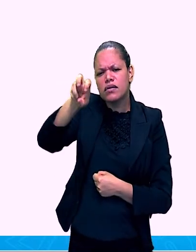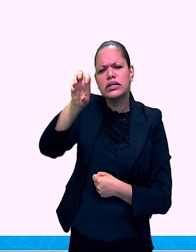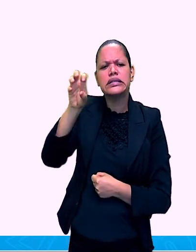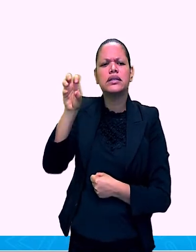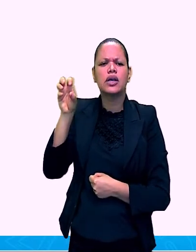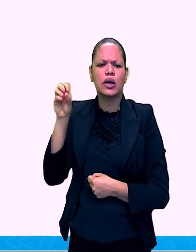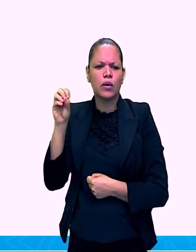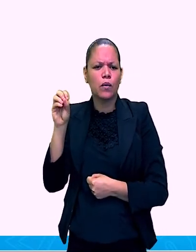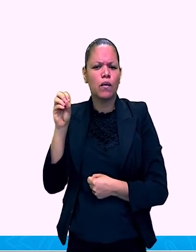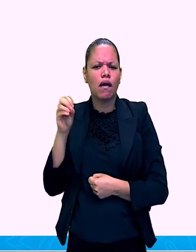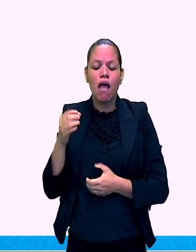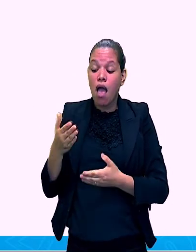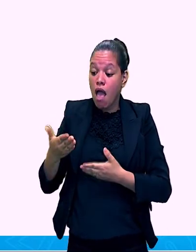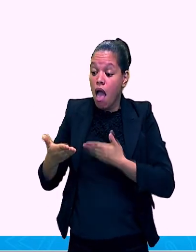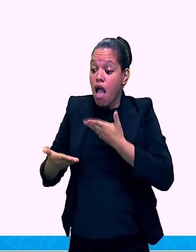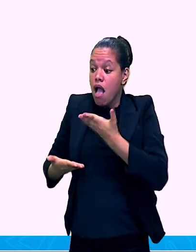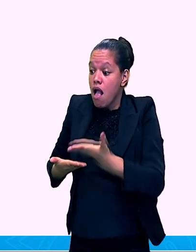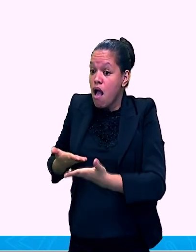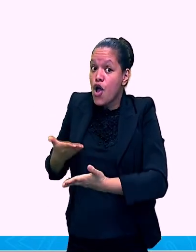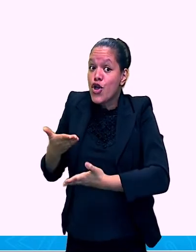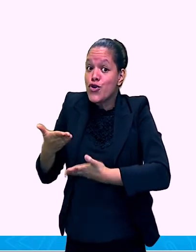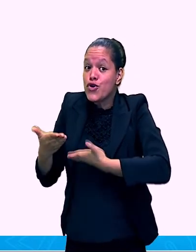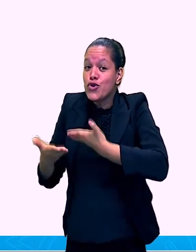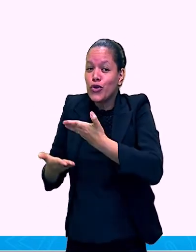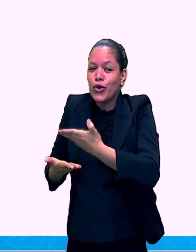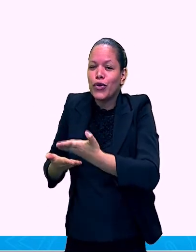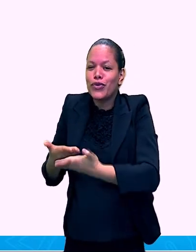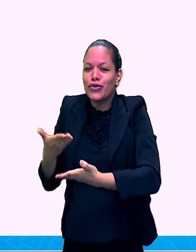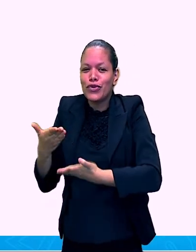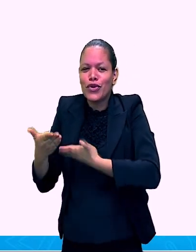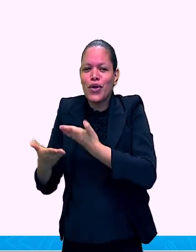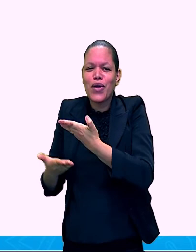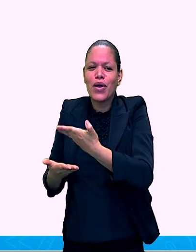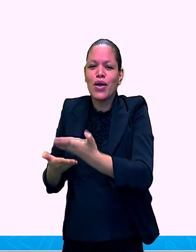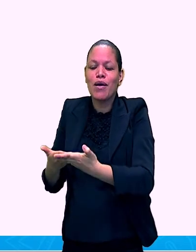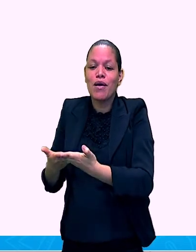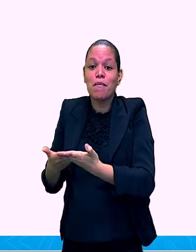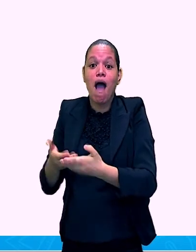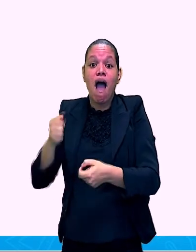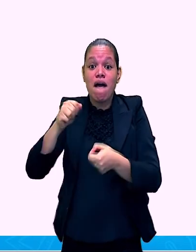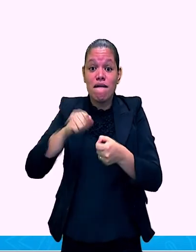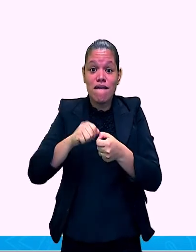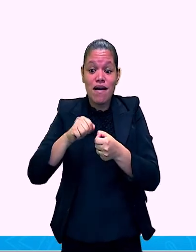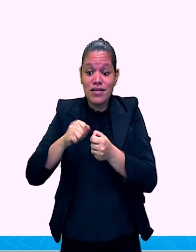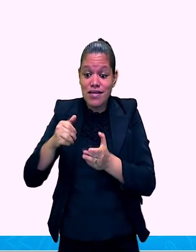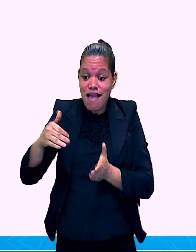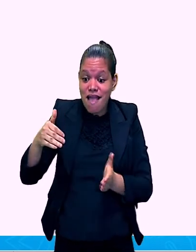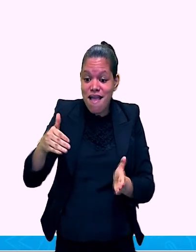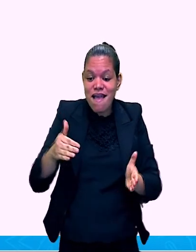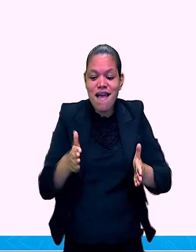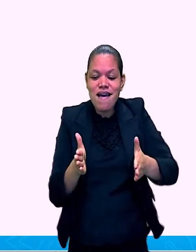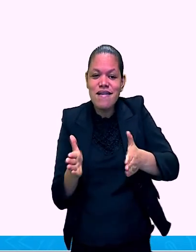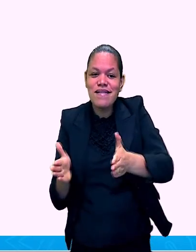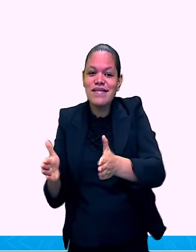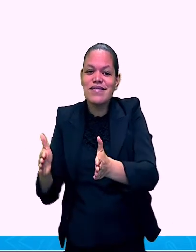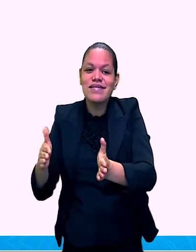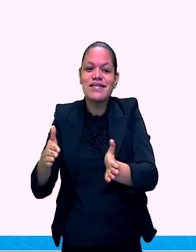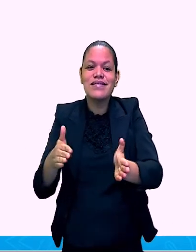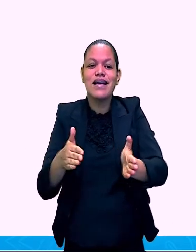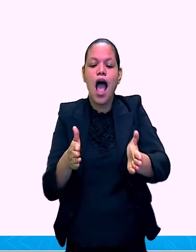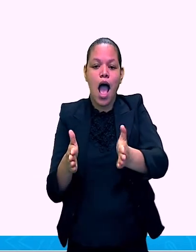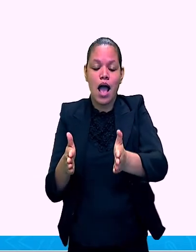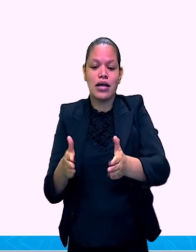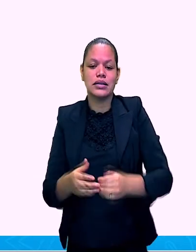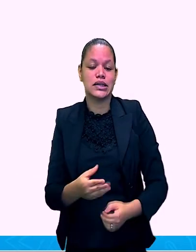ao desenvolvimento da indústria mobilística. Foi a partir daqui que eles investiram mais e mais nas nossas rodovias,